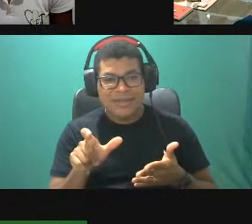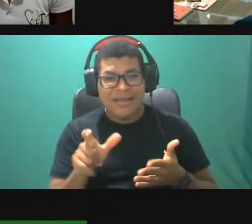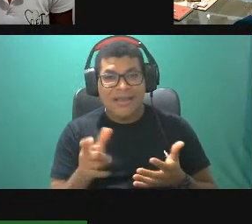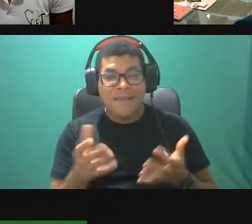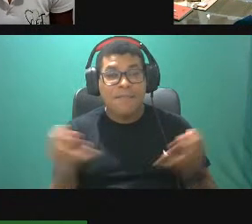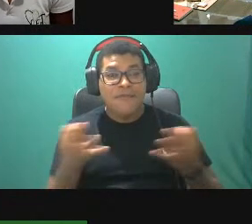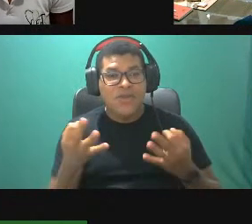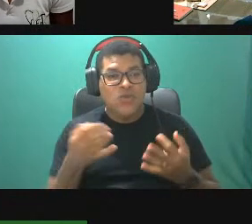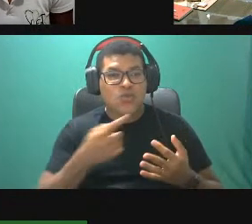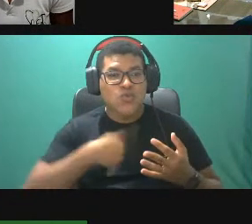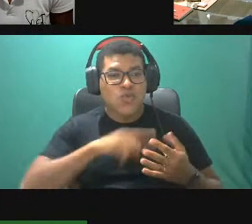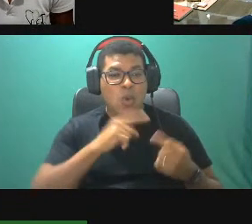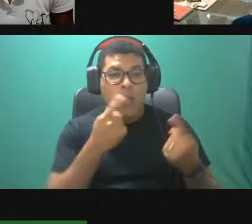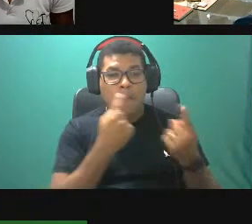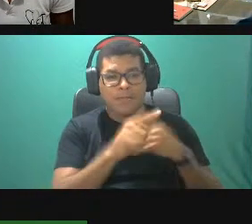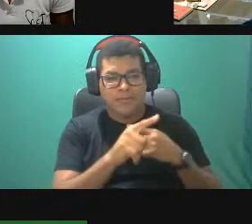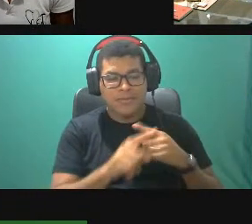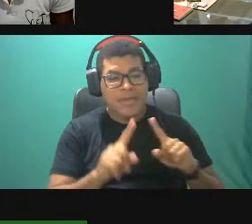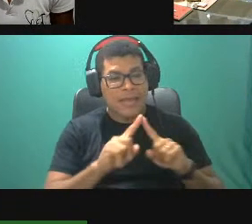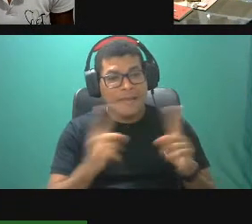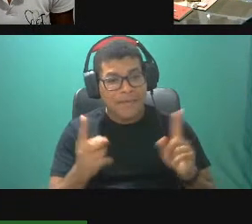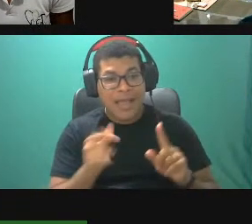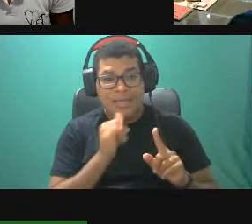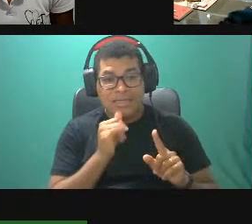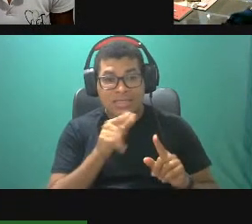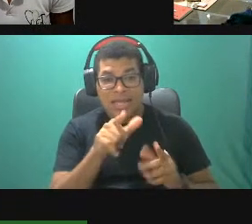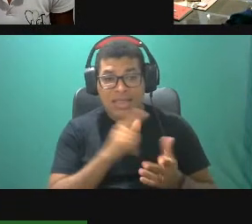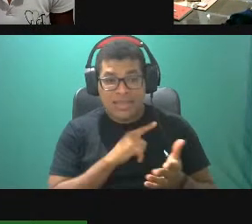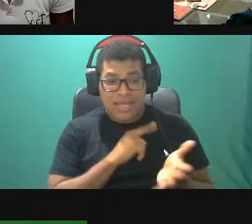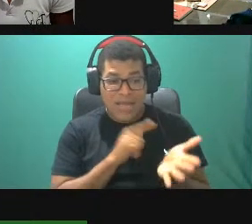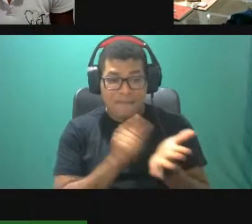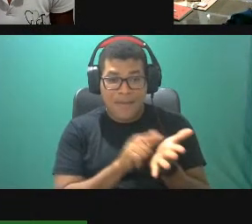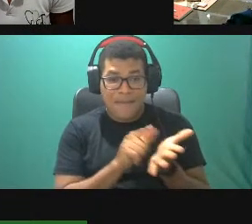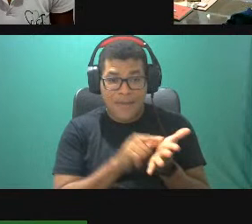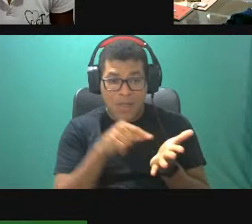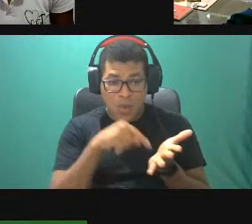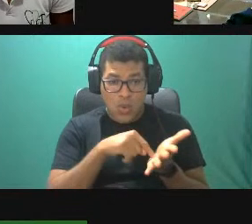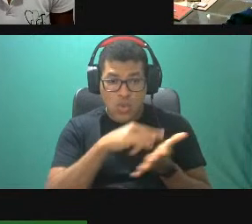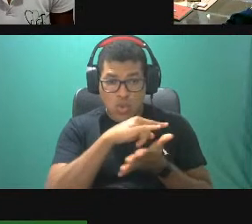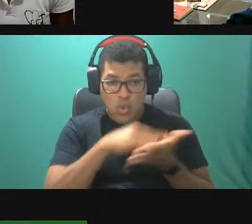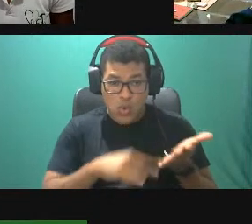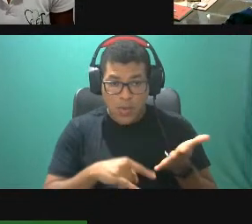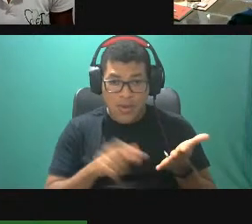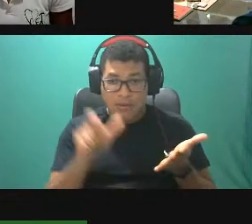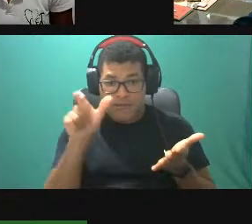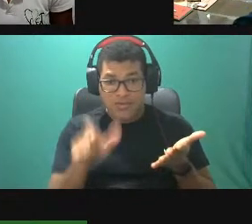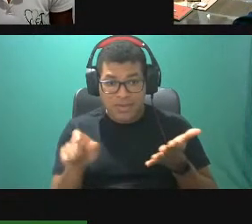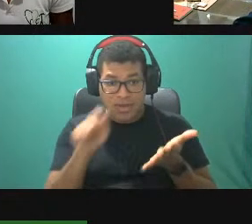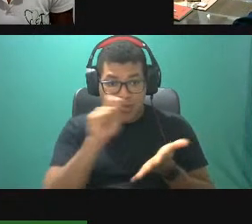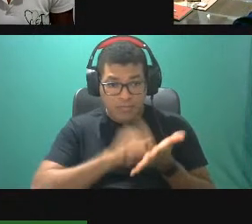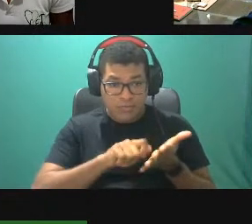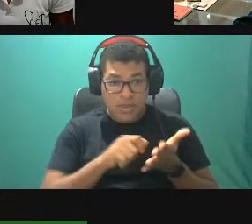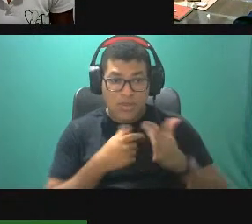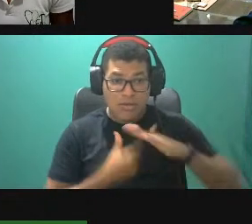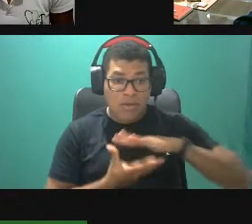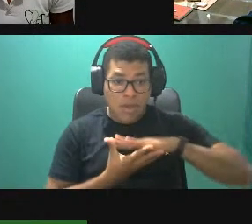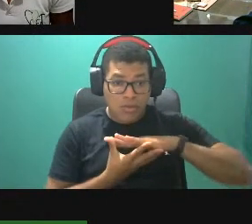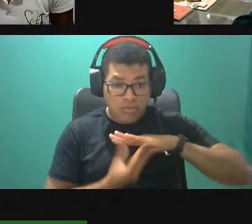que pensar é, né, se você tem um documento em papel assinado pelo paciente e eu digitalizo esse documento,